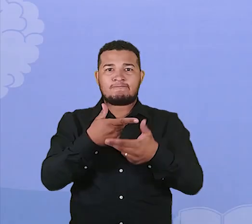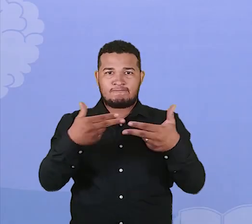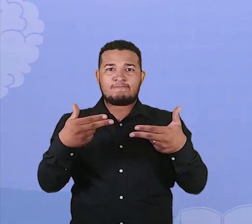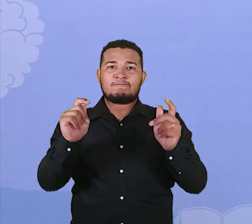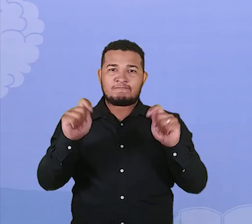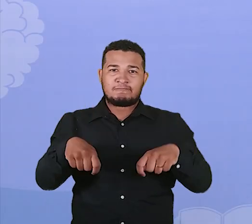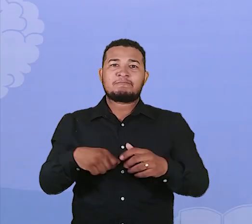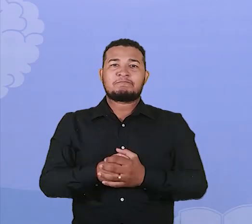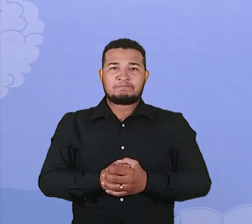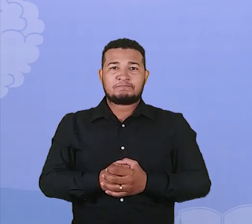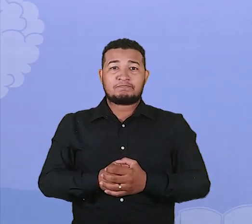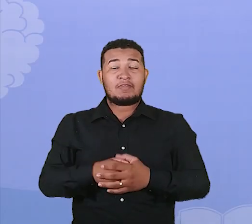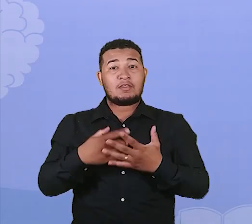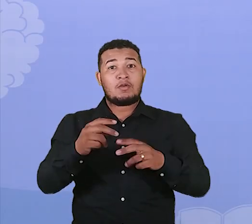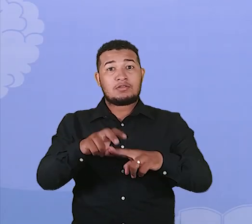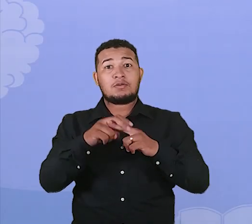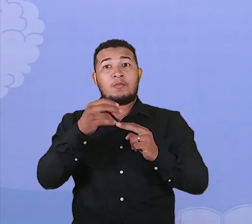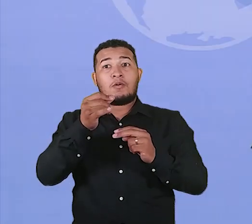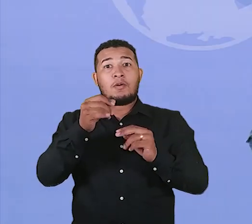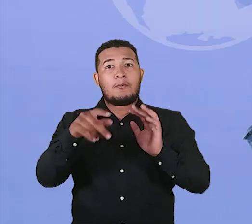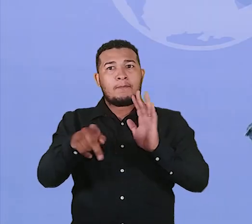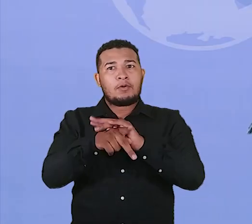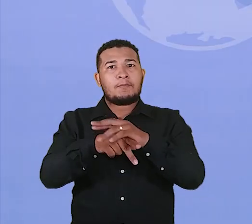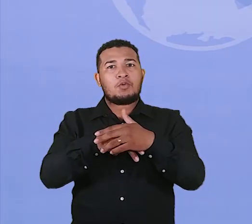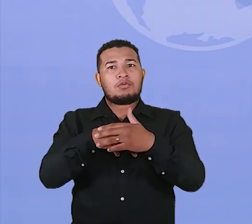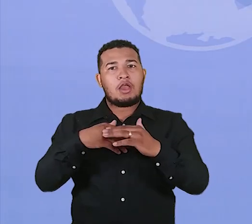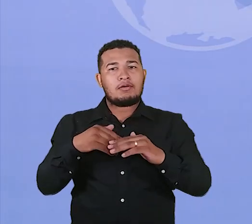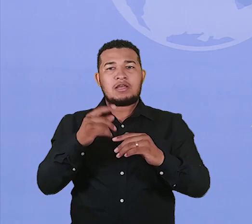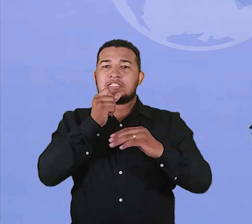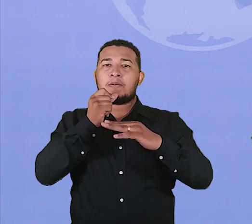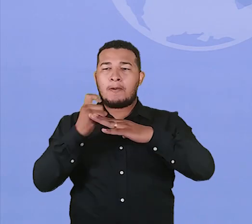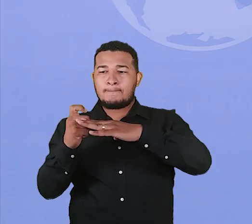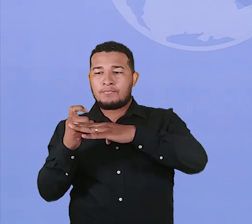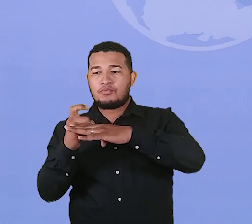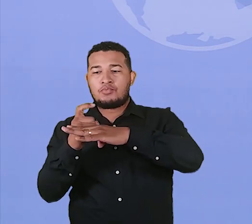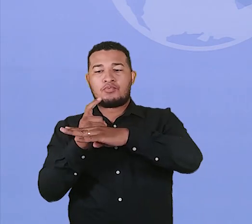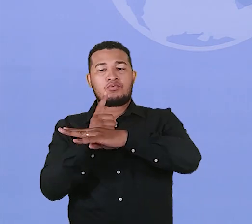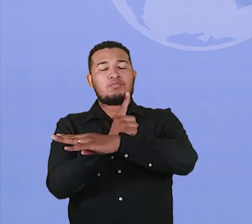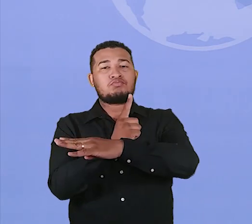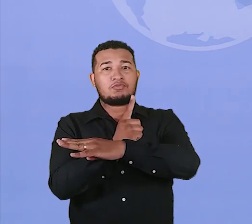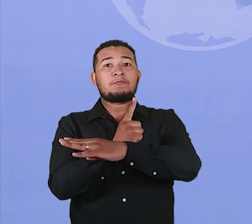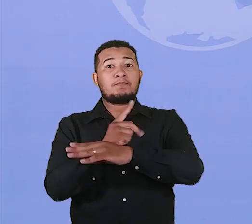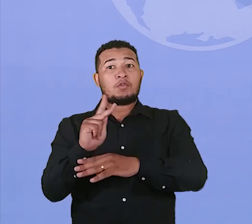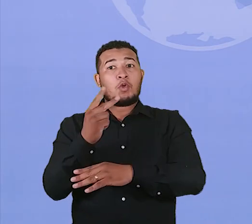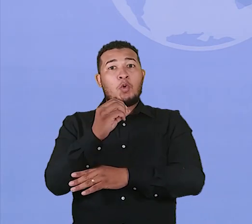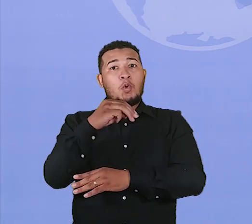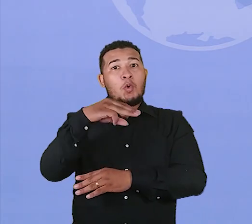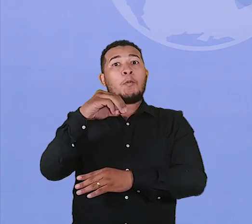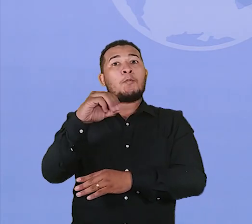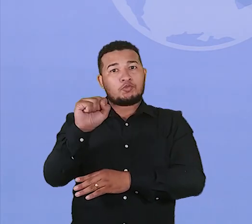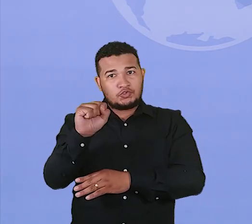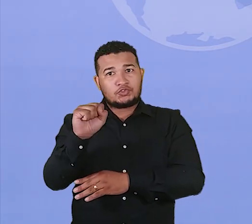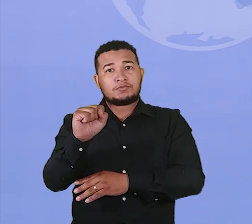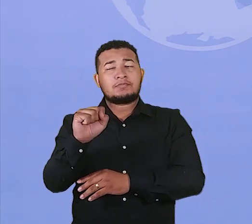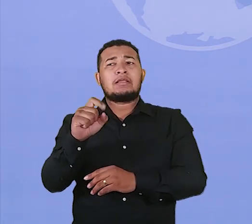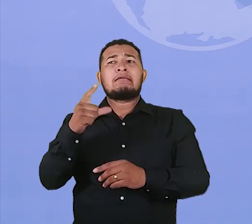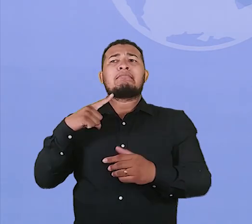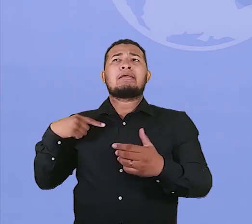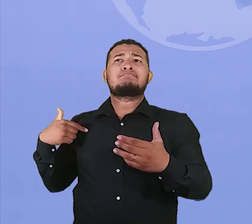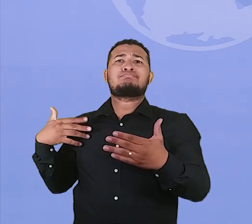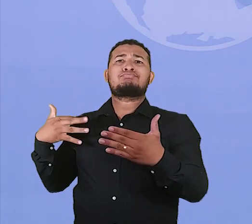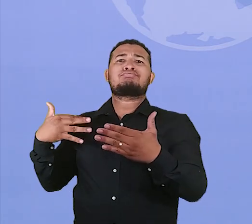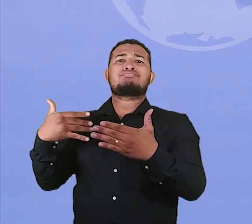gente tem então não tem correr ele dessa dessa evolução o som mulheres passaram